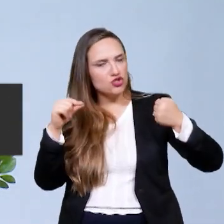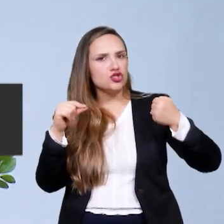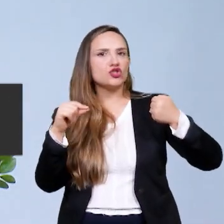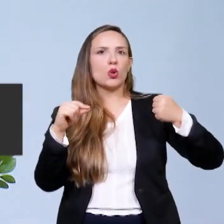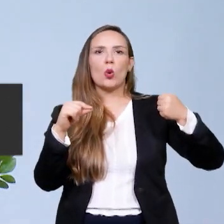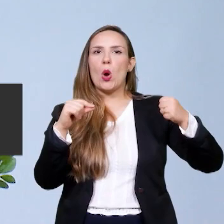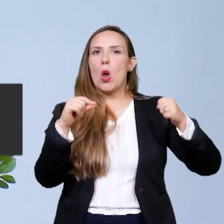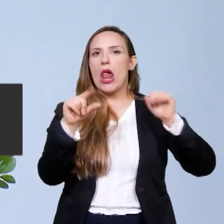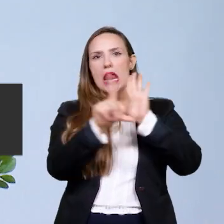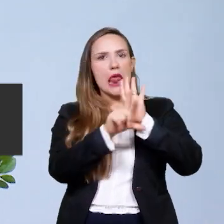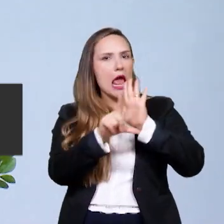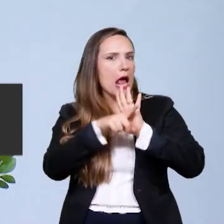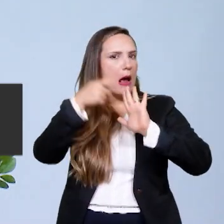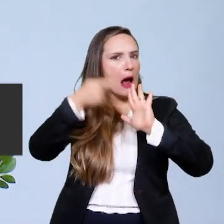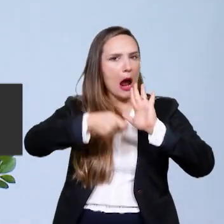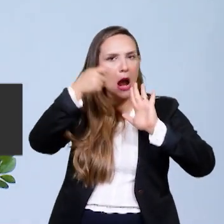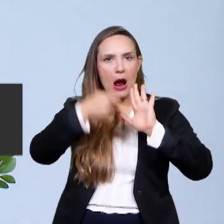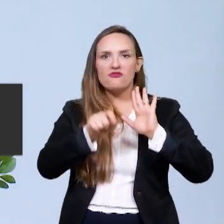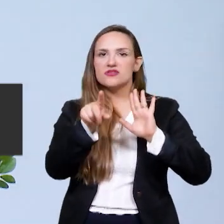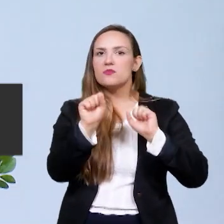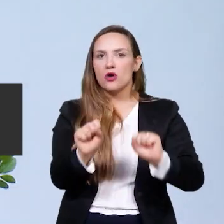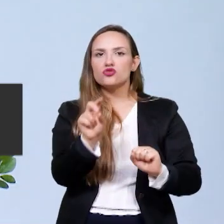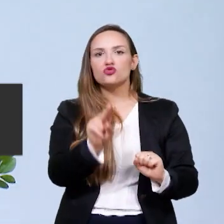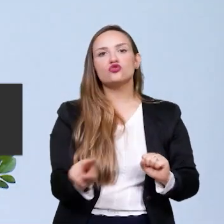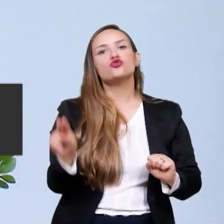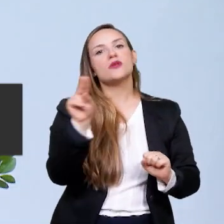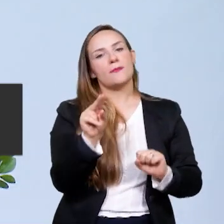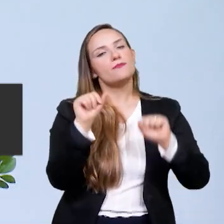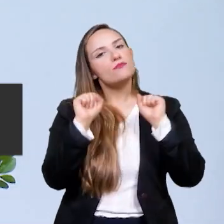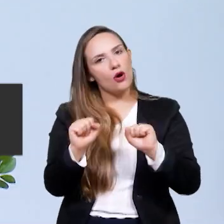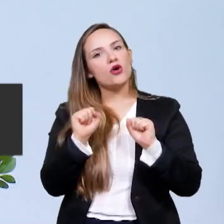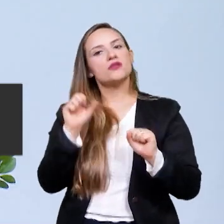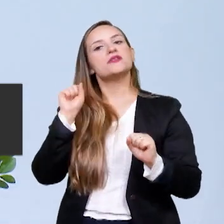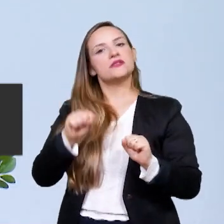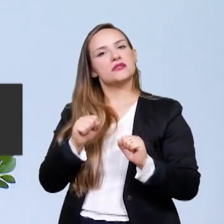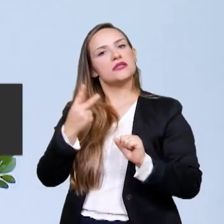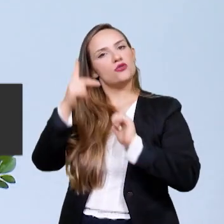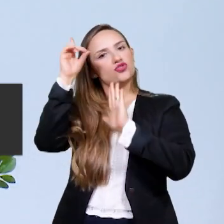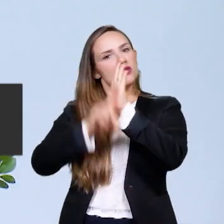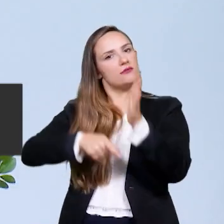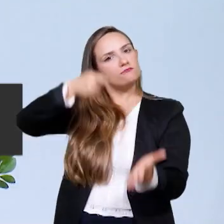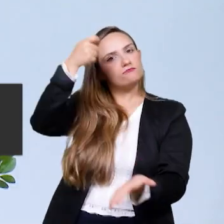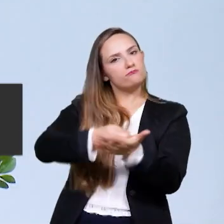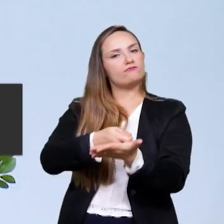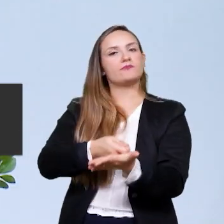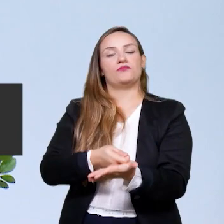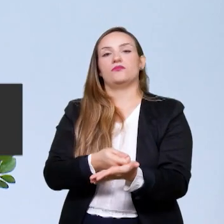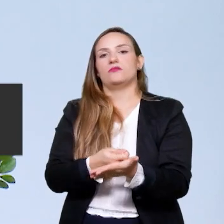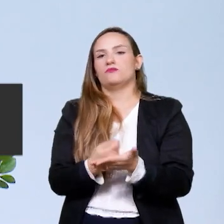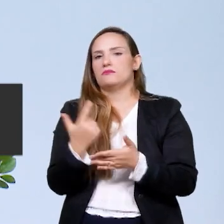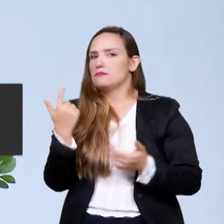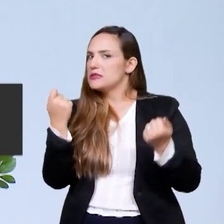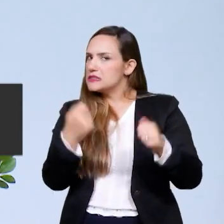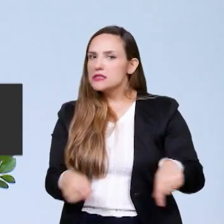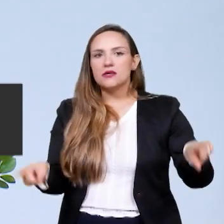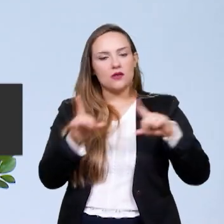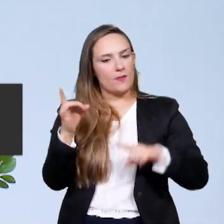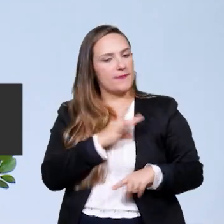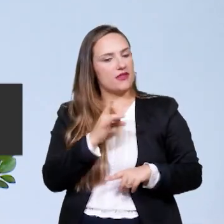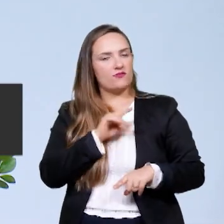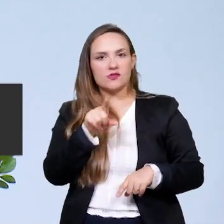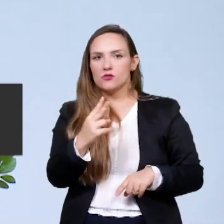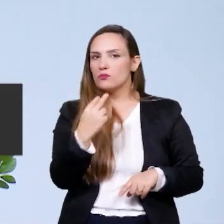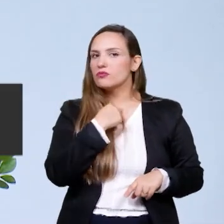à disposição para que vocês usem eles, para que vocês façam fazer o seu direito. Não tenham